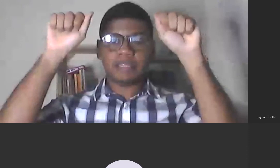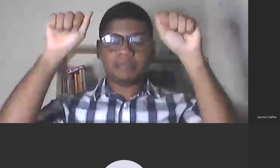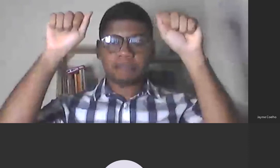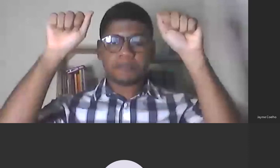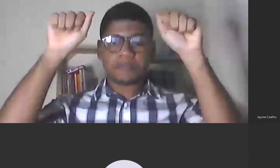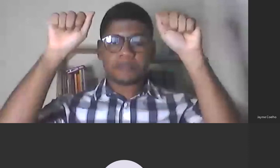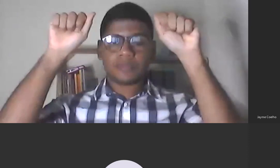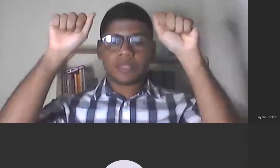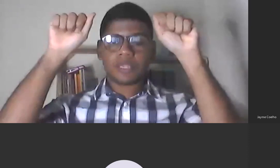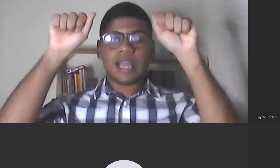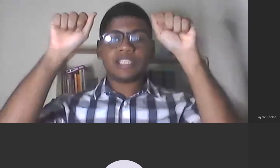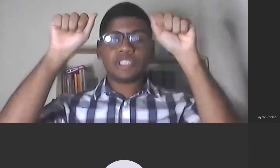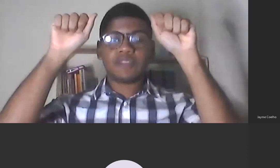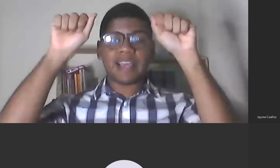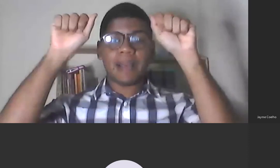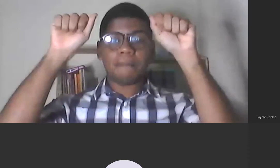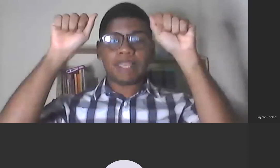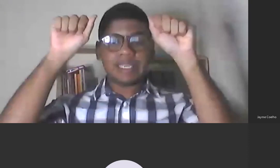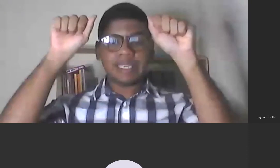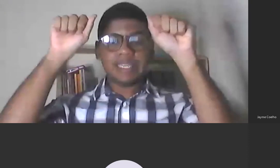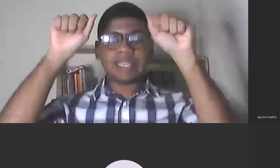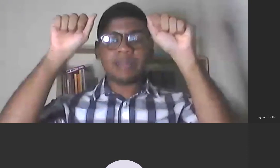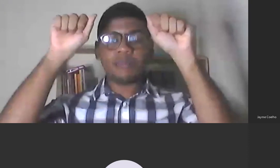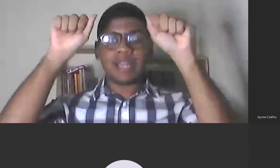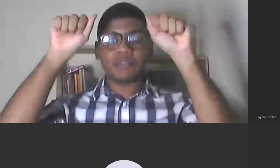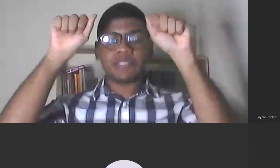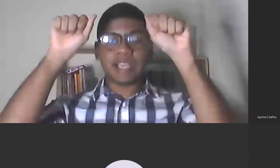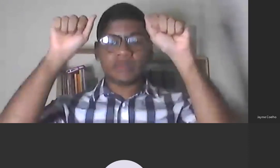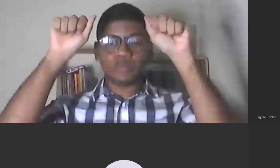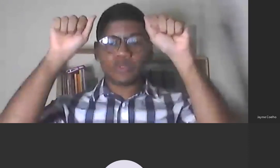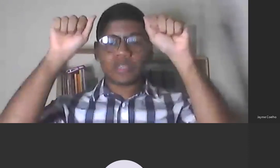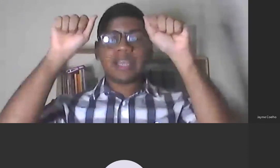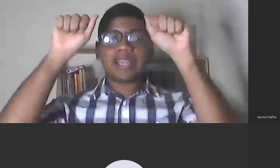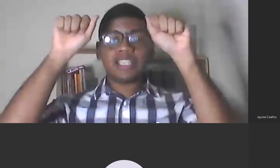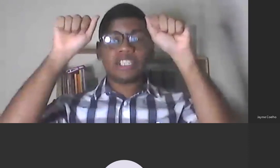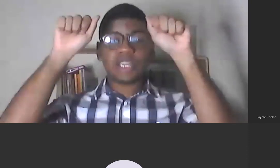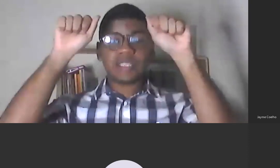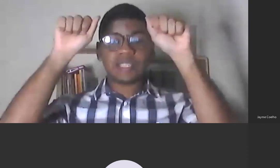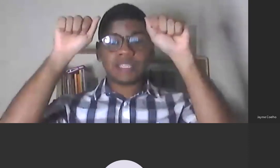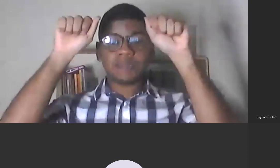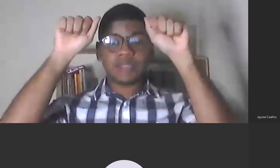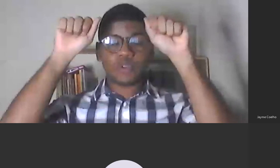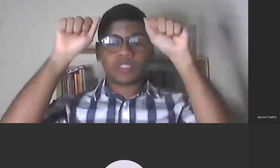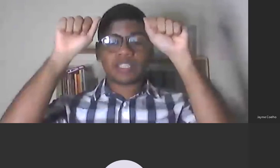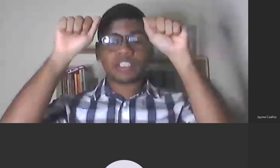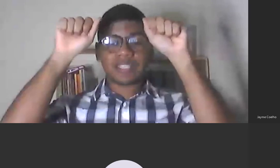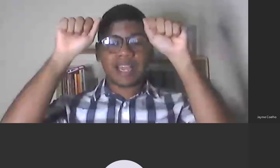à cabeça. A gente vai abrir e tremular os dedos na direção das pessoas que a gente vai